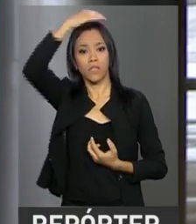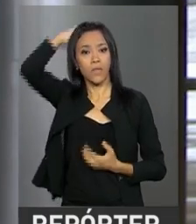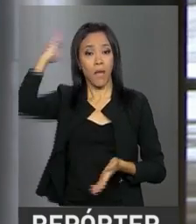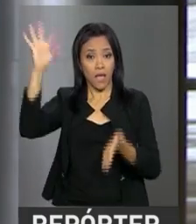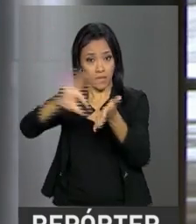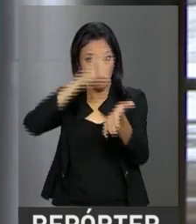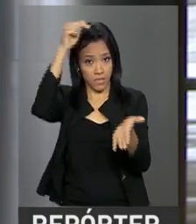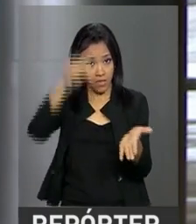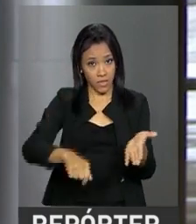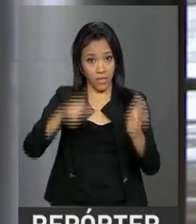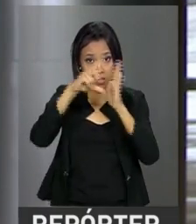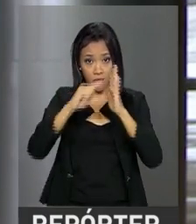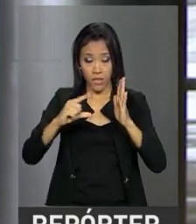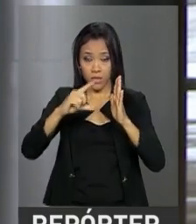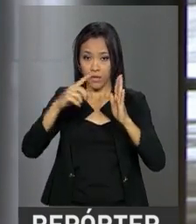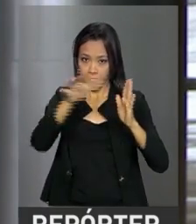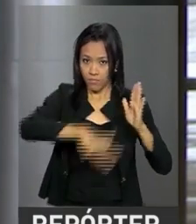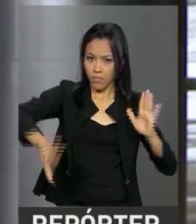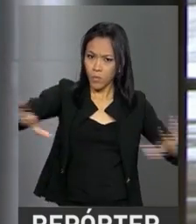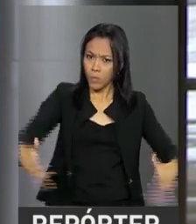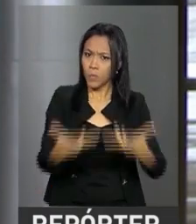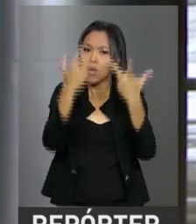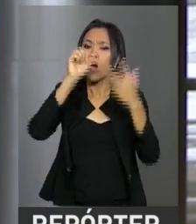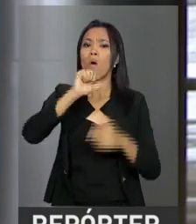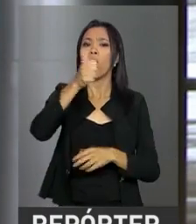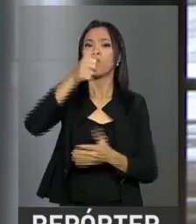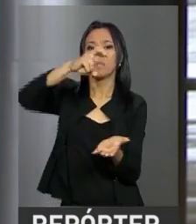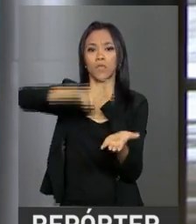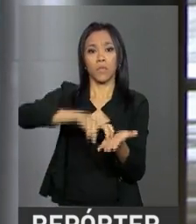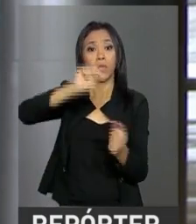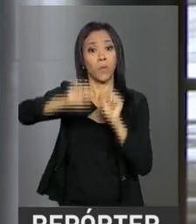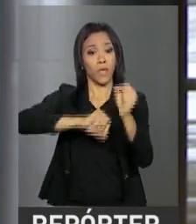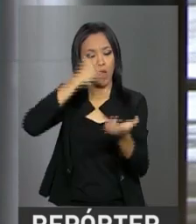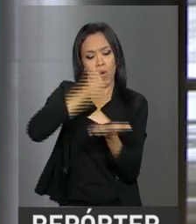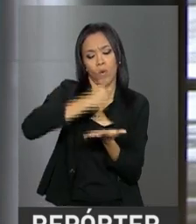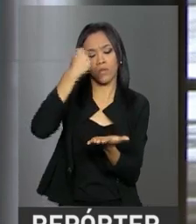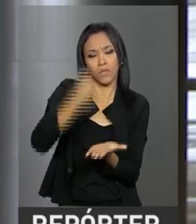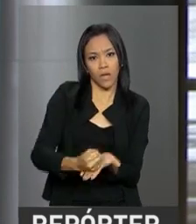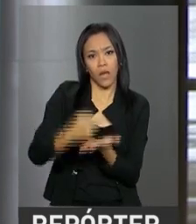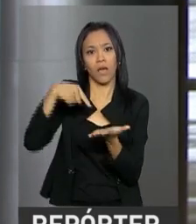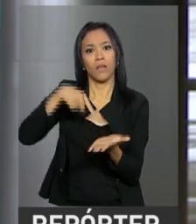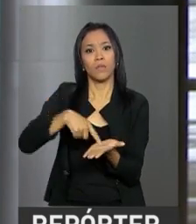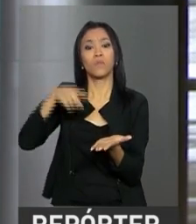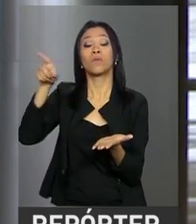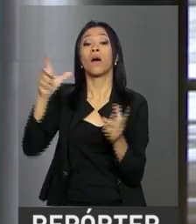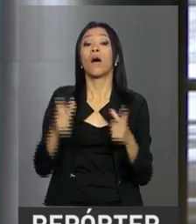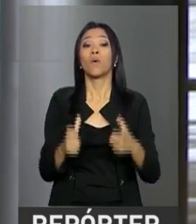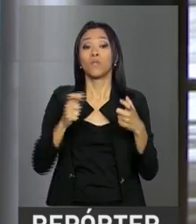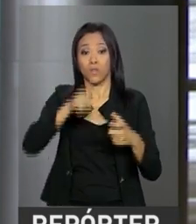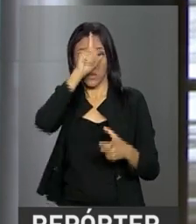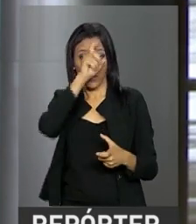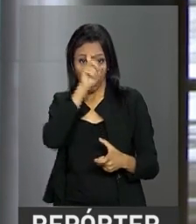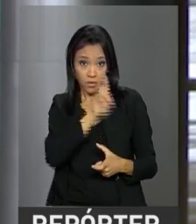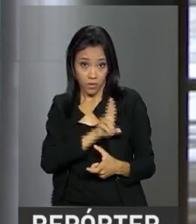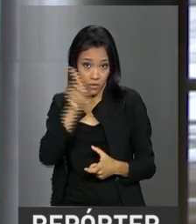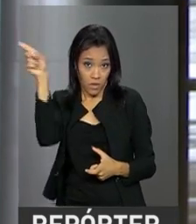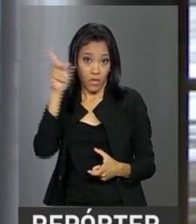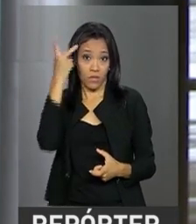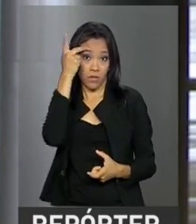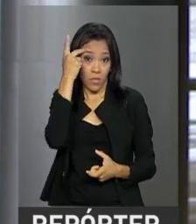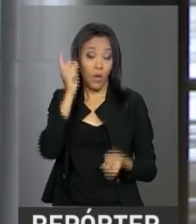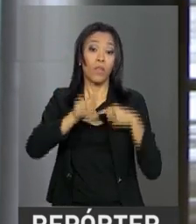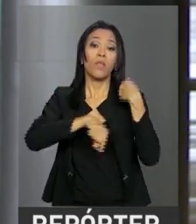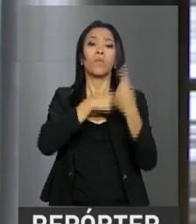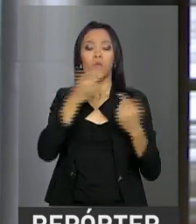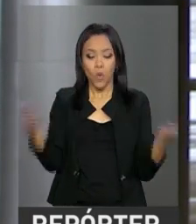cerimônia aqui no Palácio do Planalto às 11 horas da manhã o contrato de estruturação financeira da Santa Casa de São Paulo e ainda hoje ele viaja para a